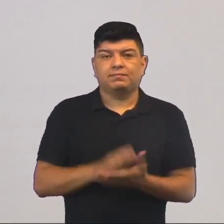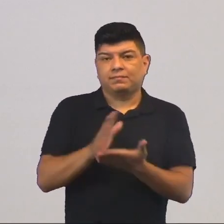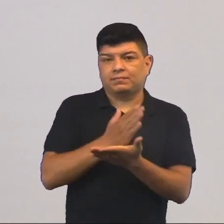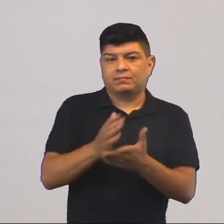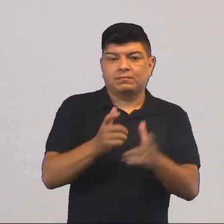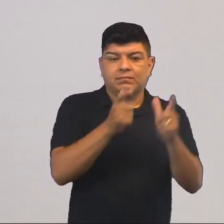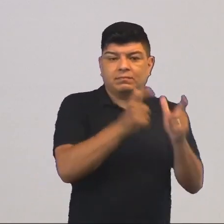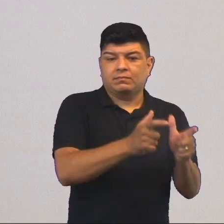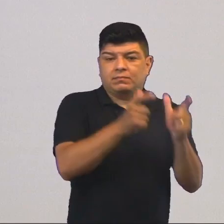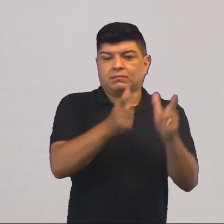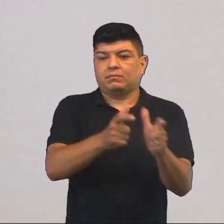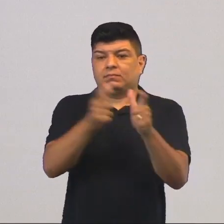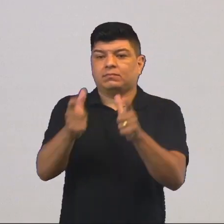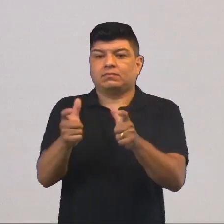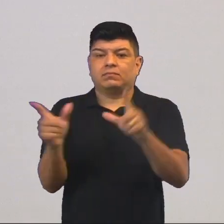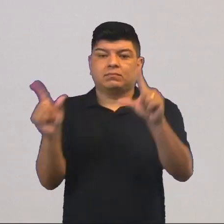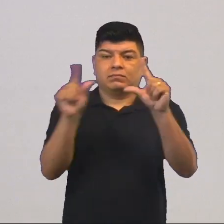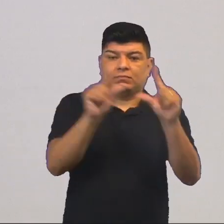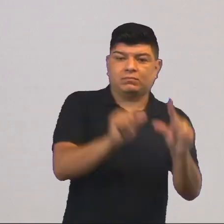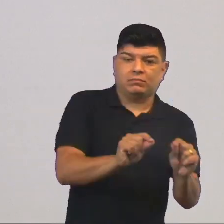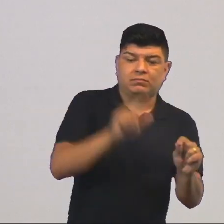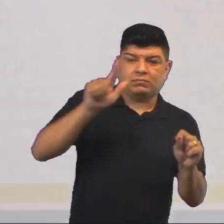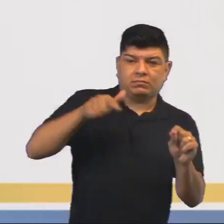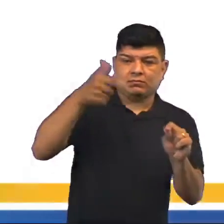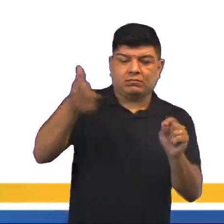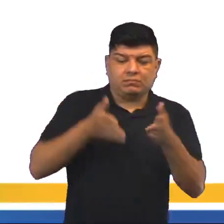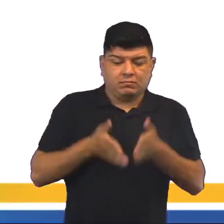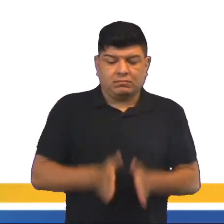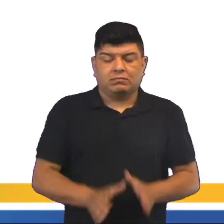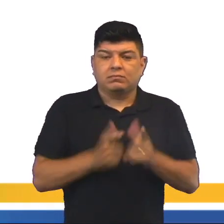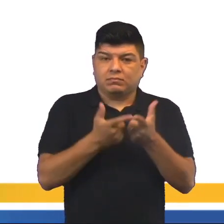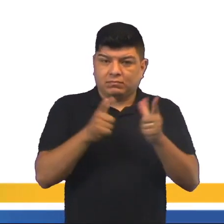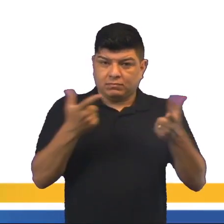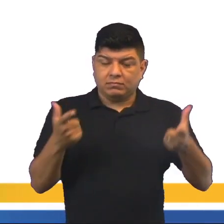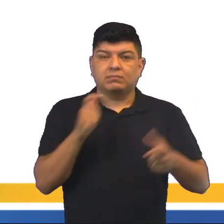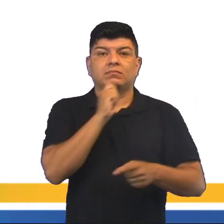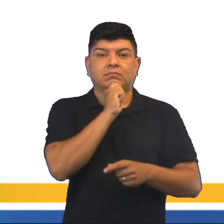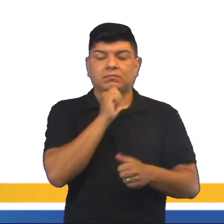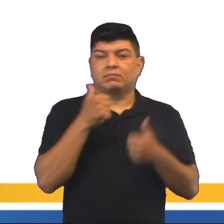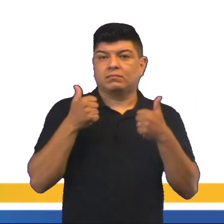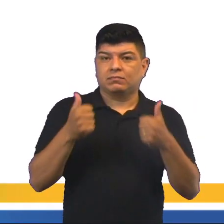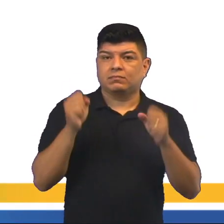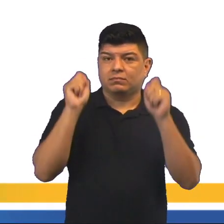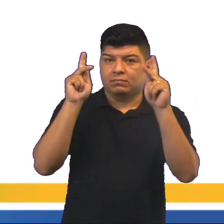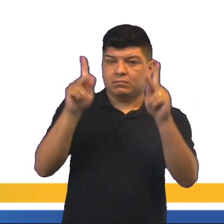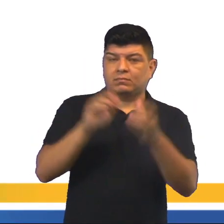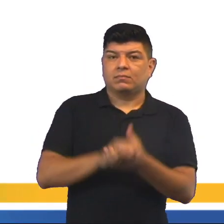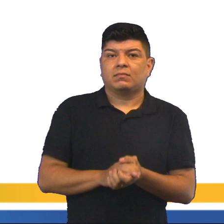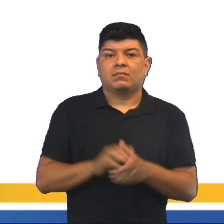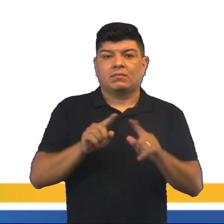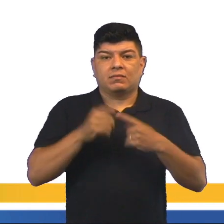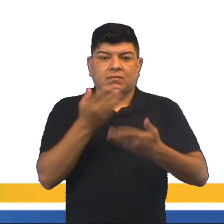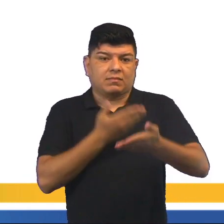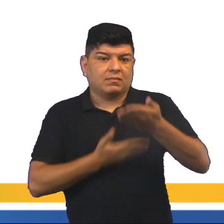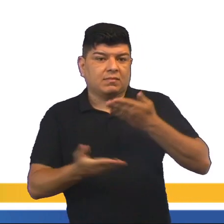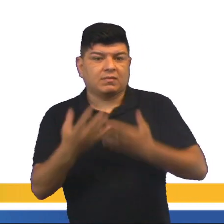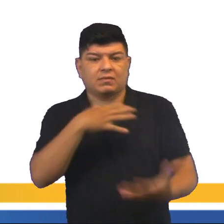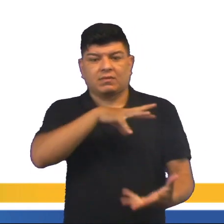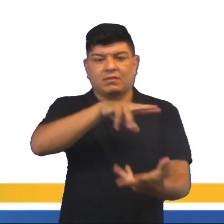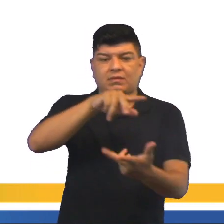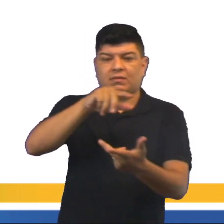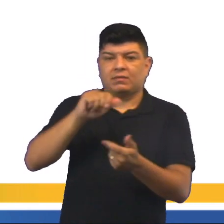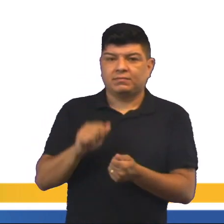alguns locais há uma redução, em outros a taxa de natalidade ainda continua elevada, ok? Mas a distribuição da população